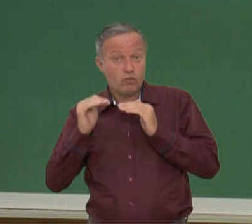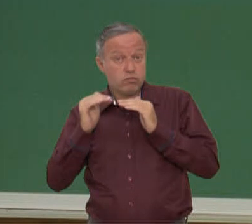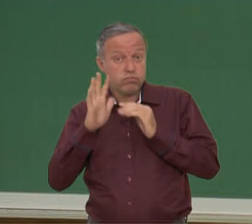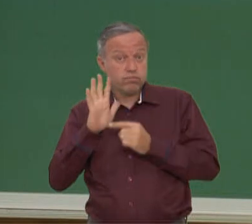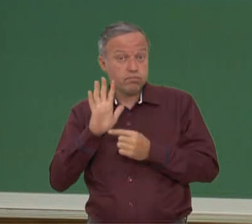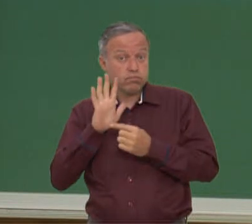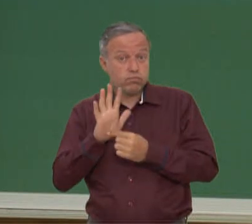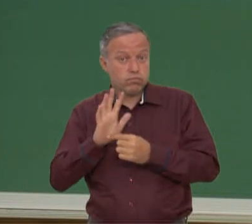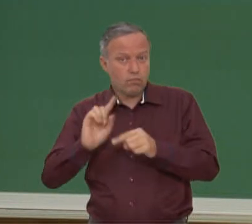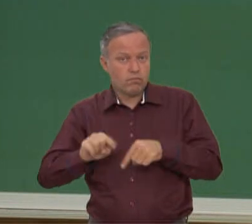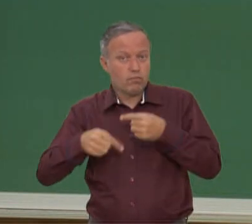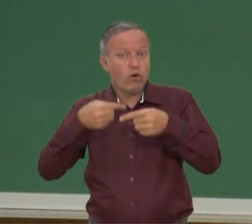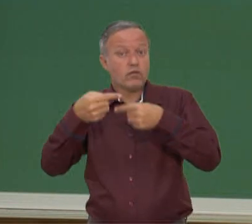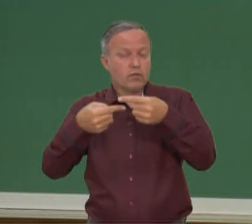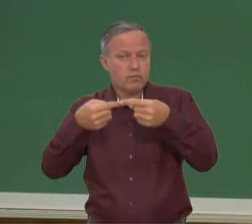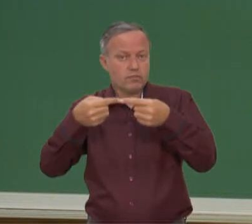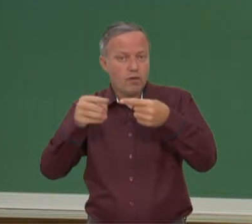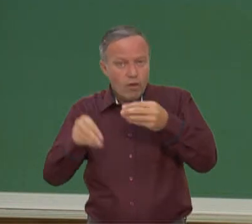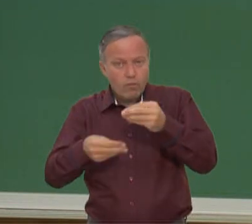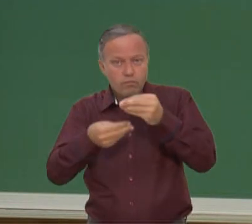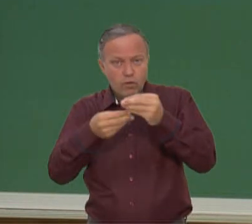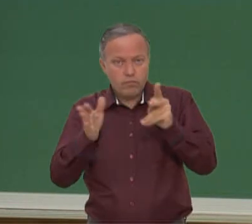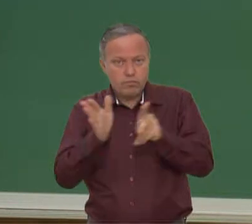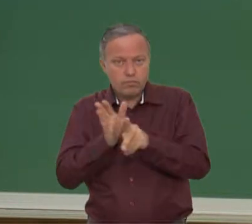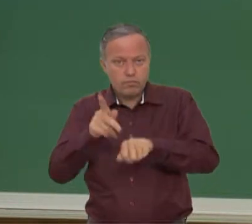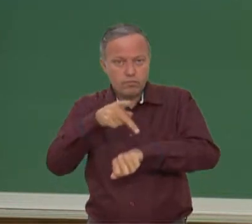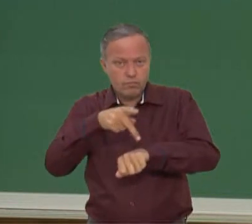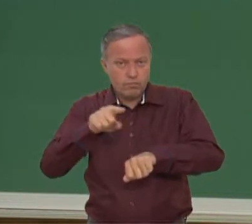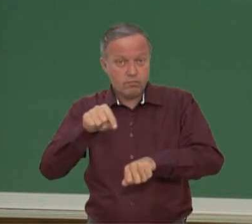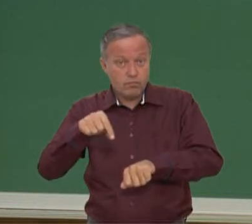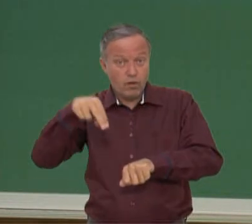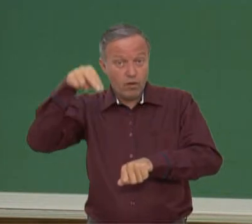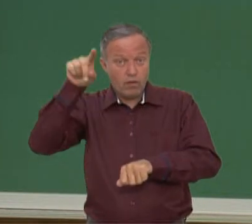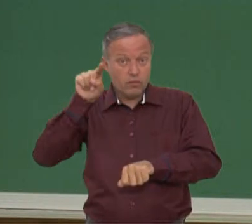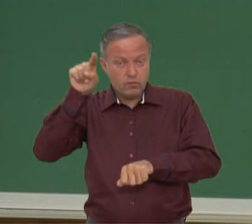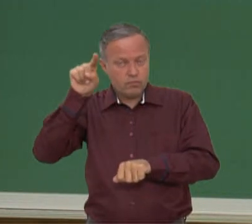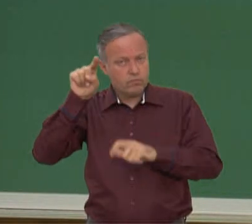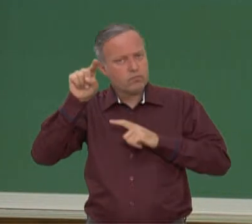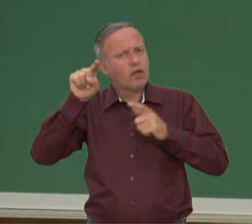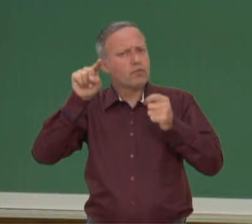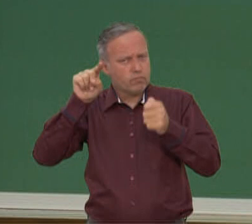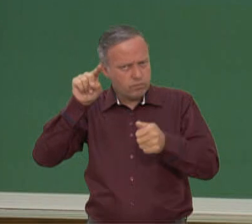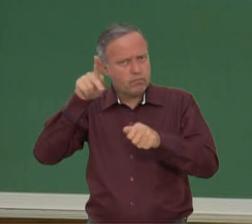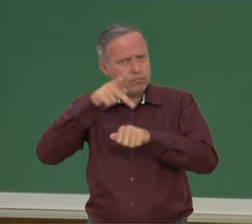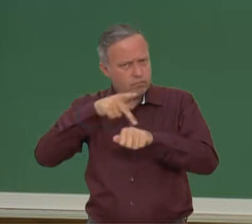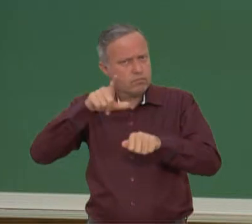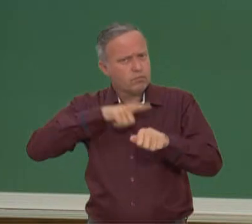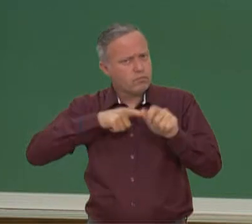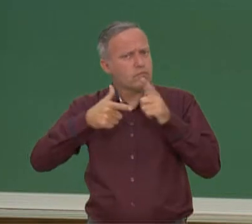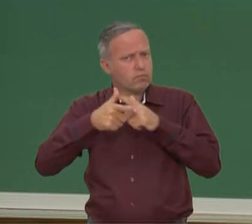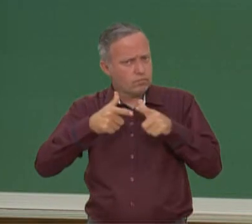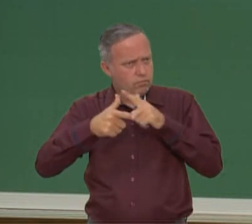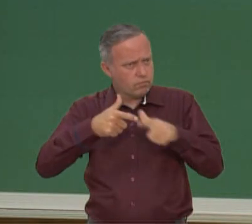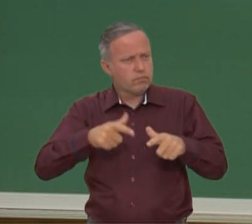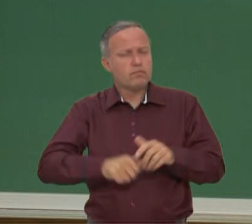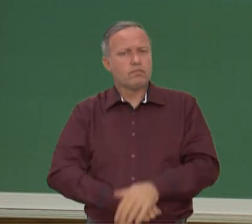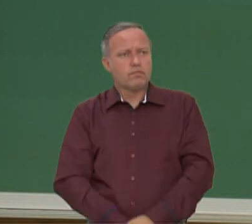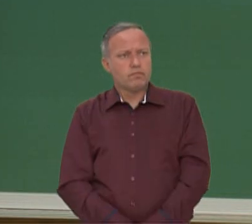caracterizar o desenvolvimento interno de cada país, né? Essas diferenças aí da localização.